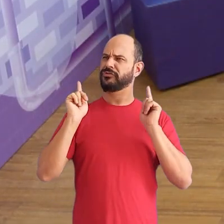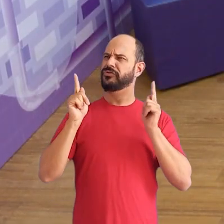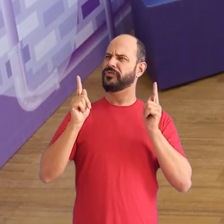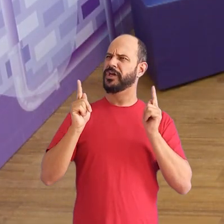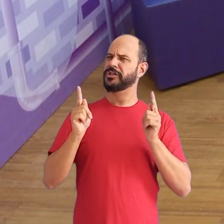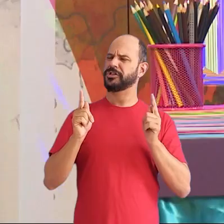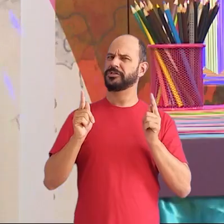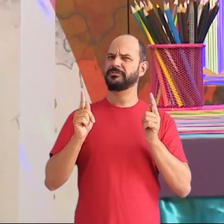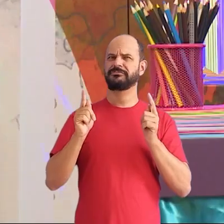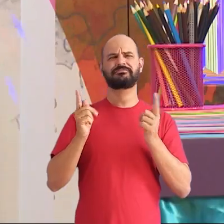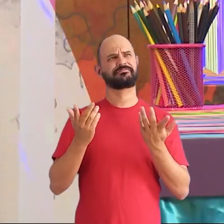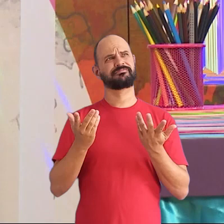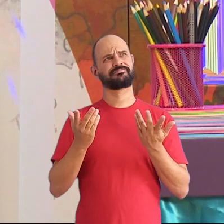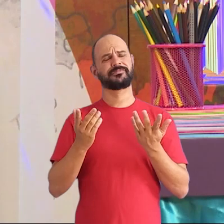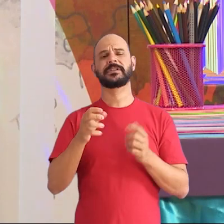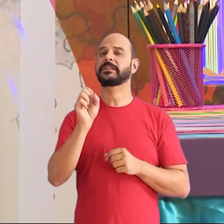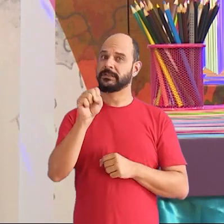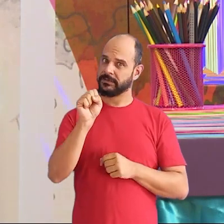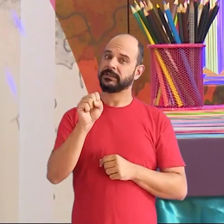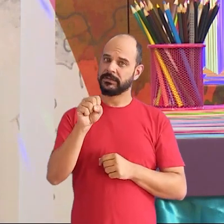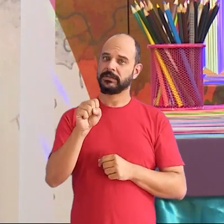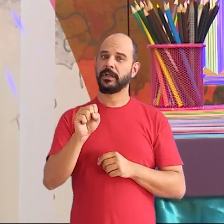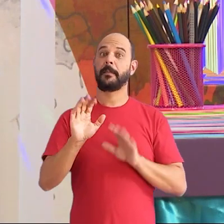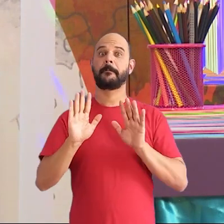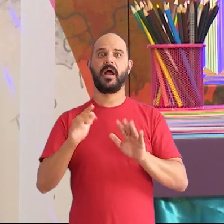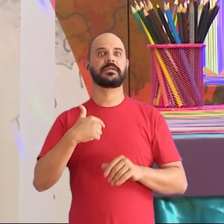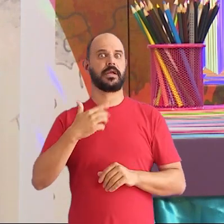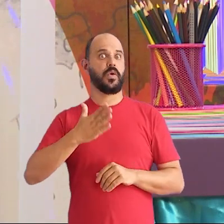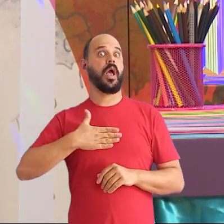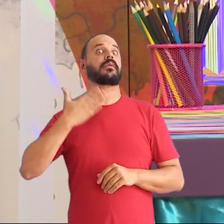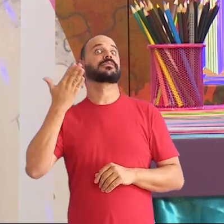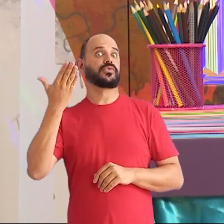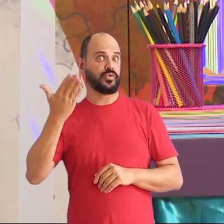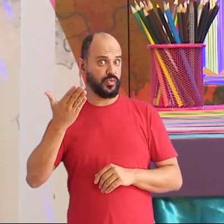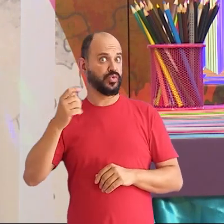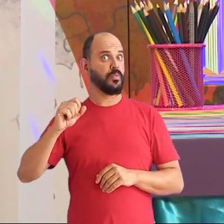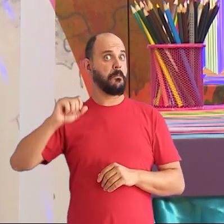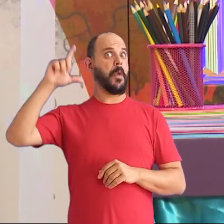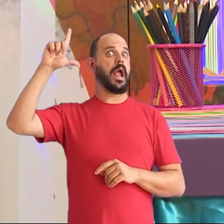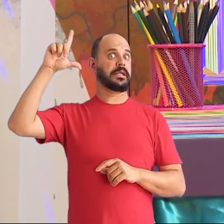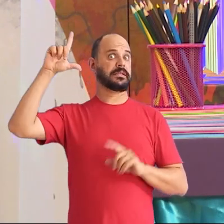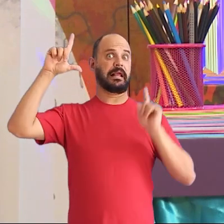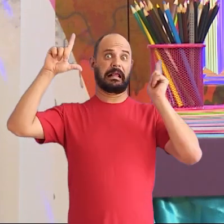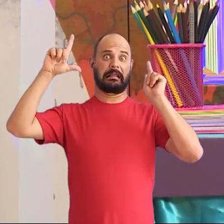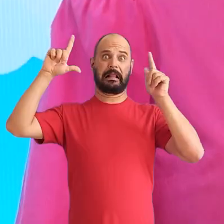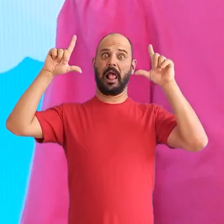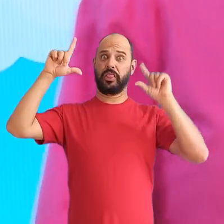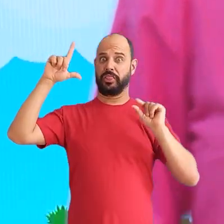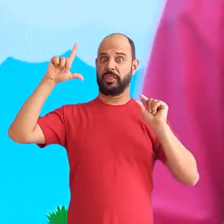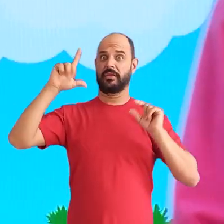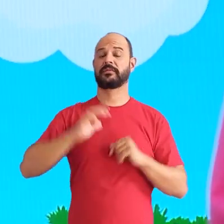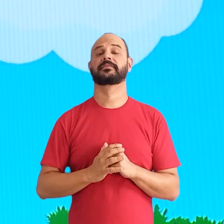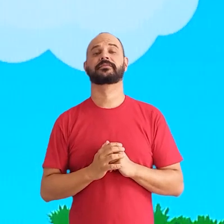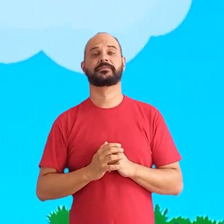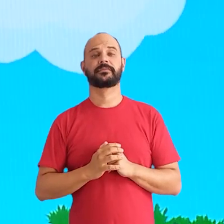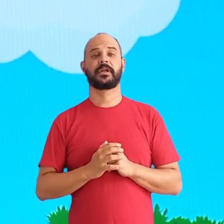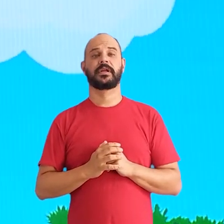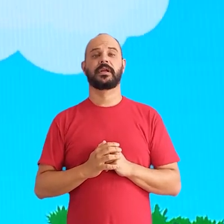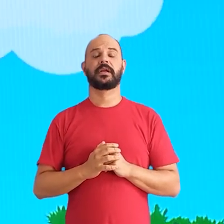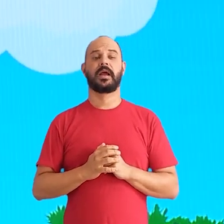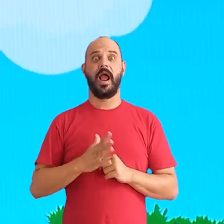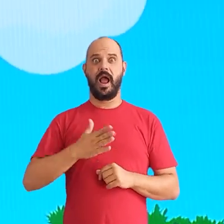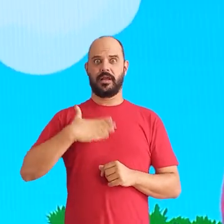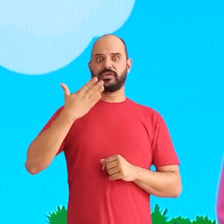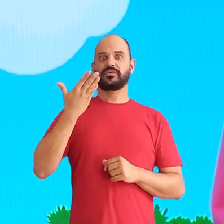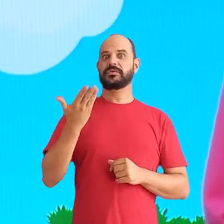Assusta e é divertido? Na verdade, é isso mesmo, mas eu sempre me assusto mais do que me divirto. Por